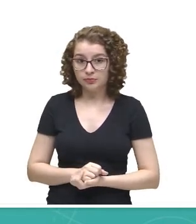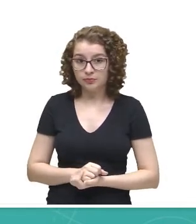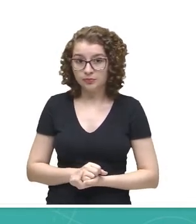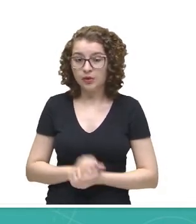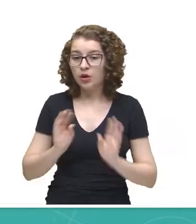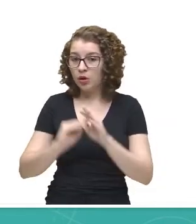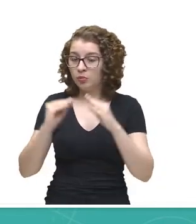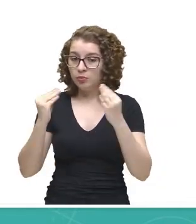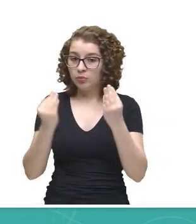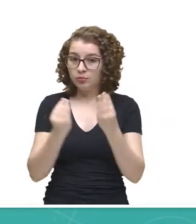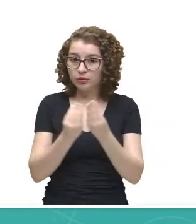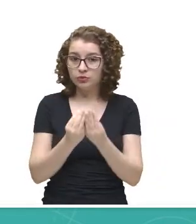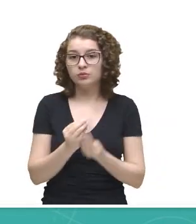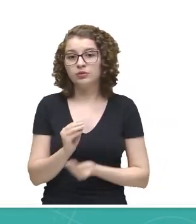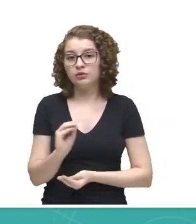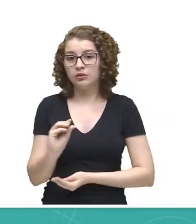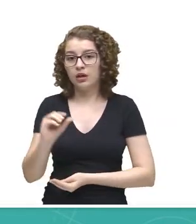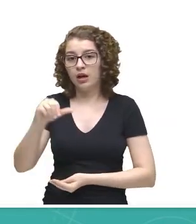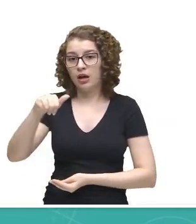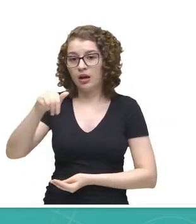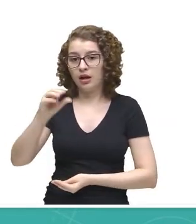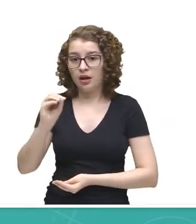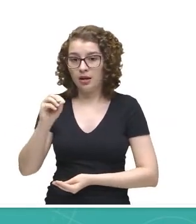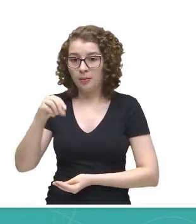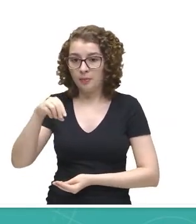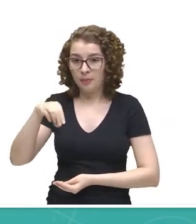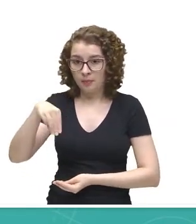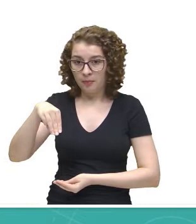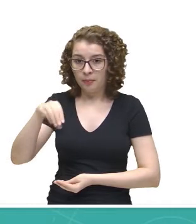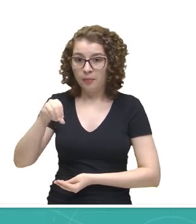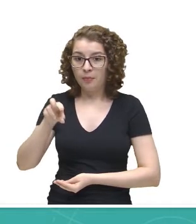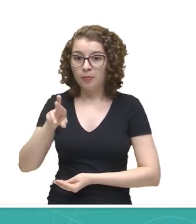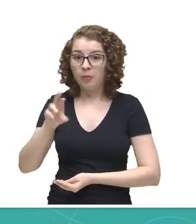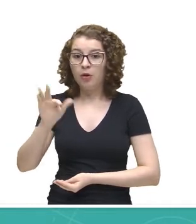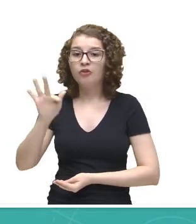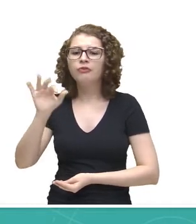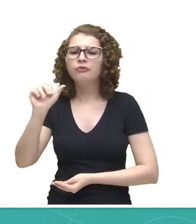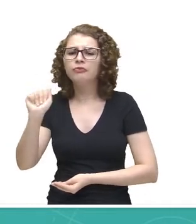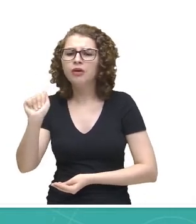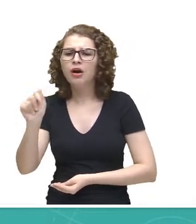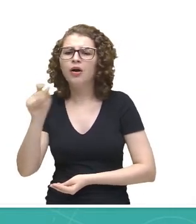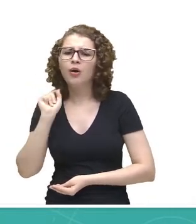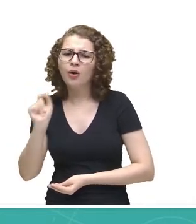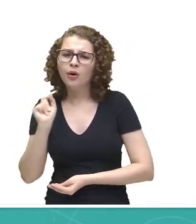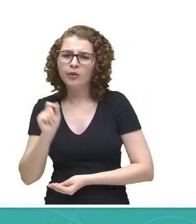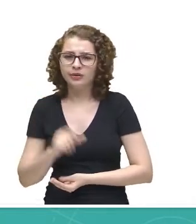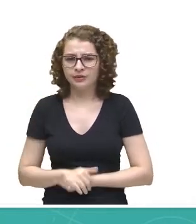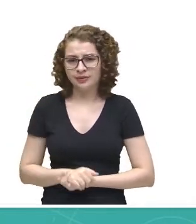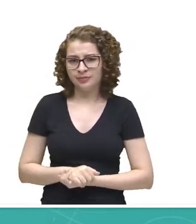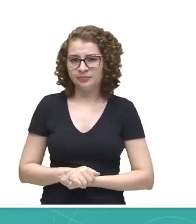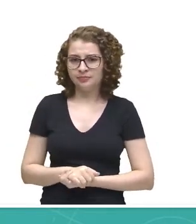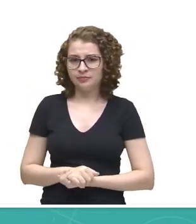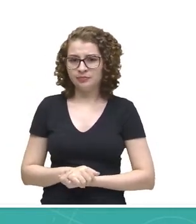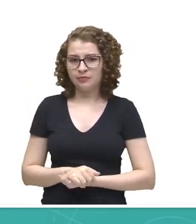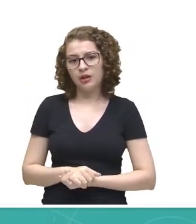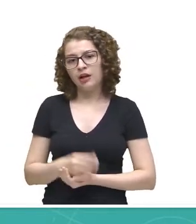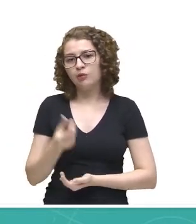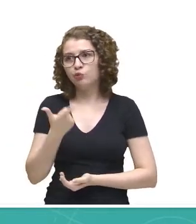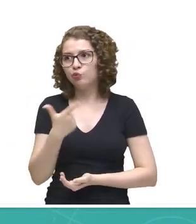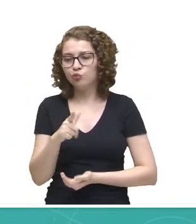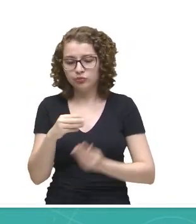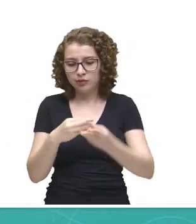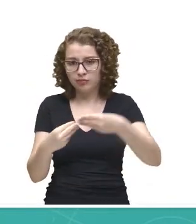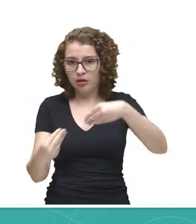amorfa. O que significa dizer que ela é amorfa? Fundamental amorfa significa dizer que ela não tem